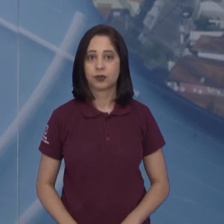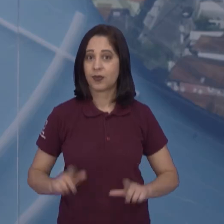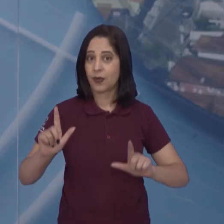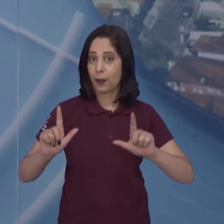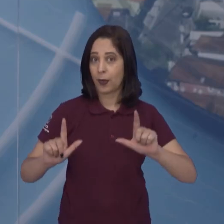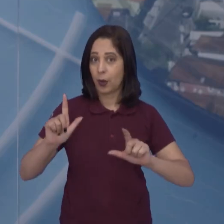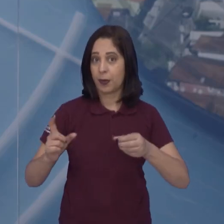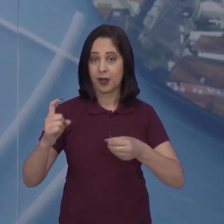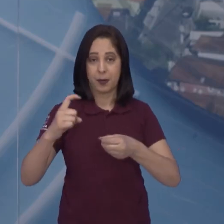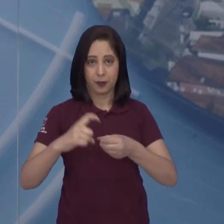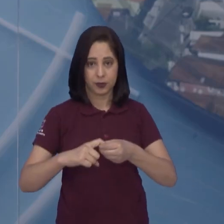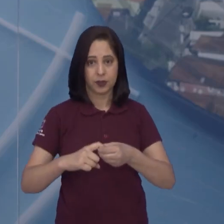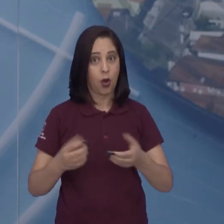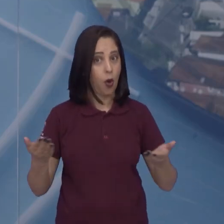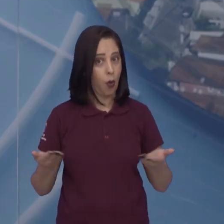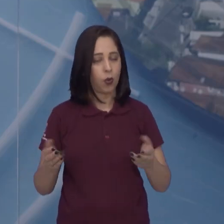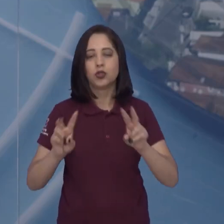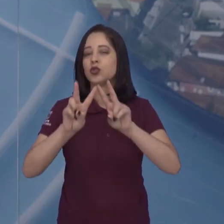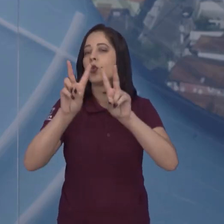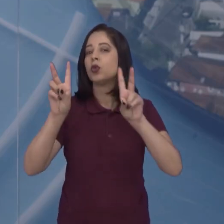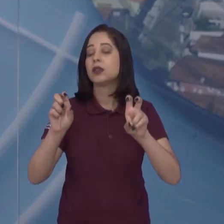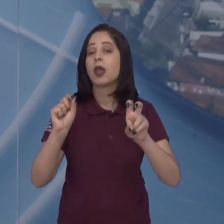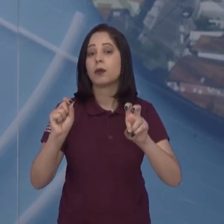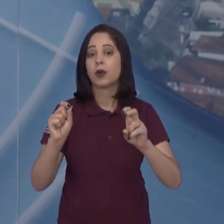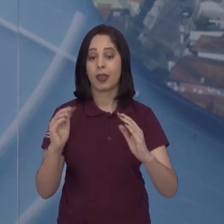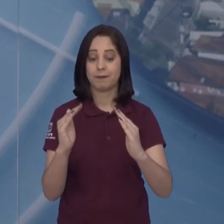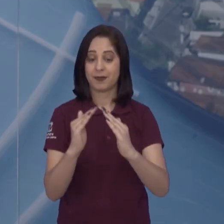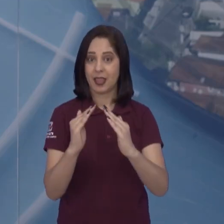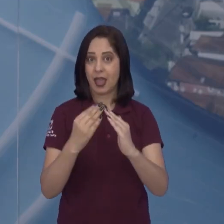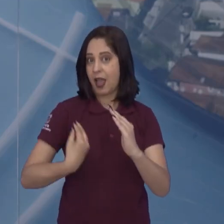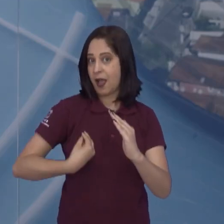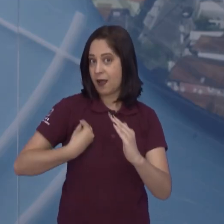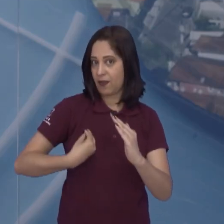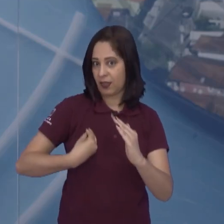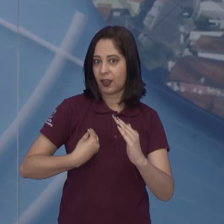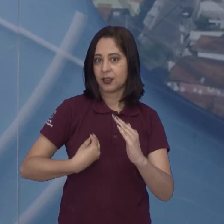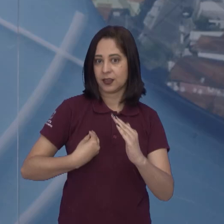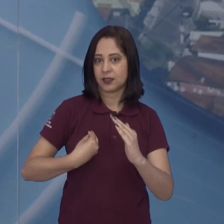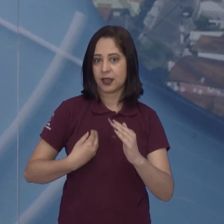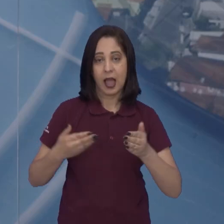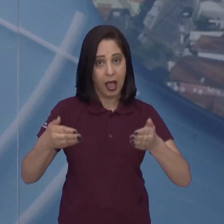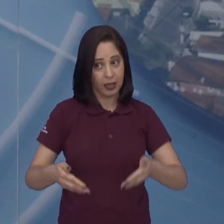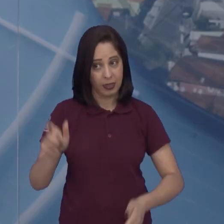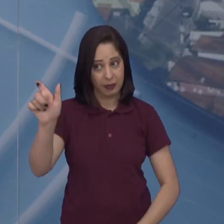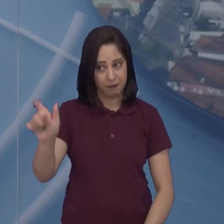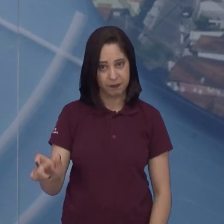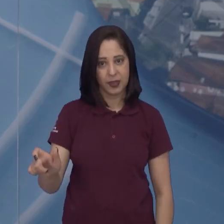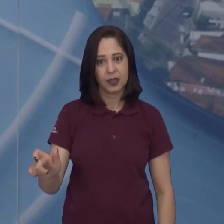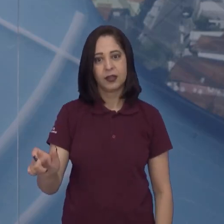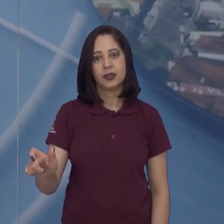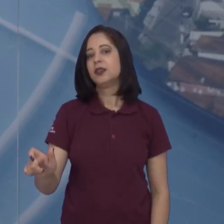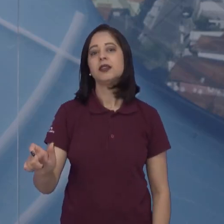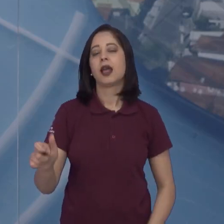Estamos de volta com Diálogos. No programa de hoje, estamos abordando o tema habitação. Aqui no estúdio comigo está